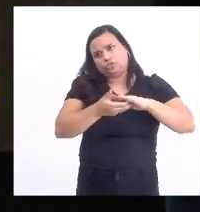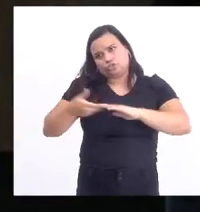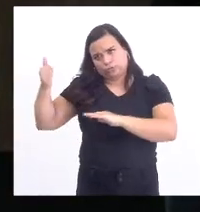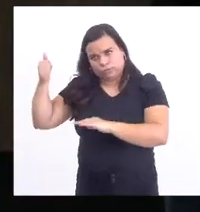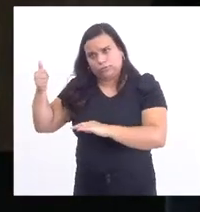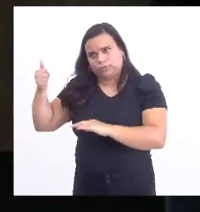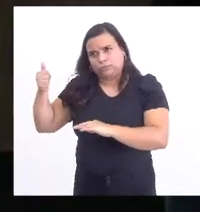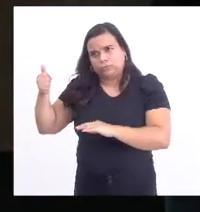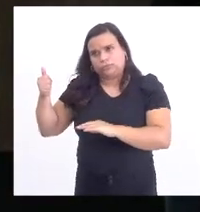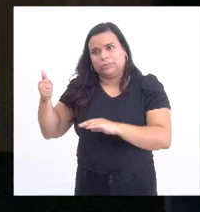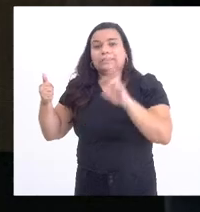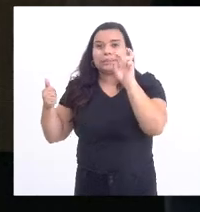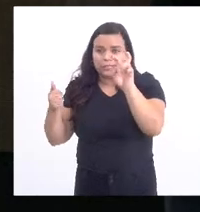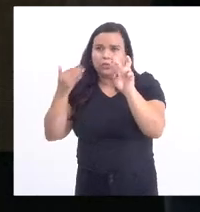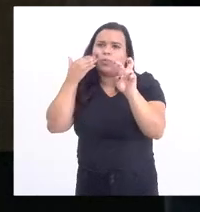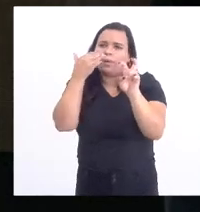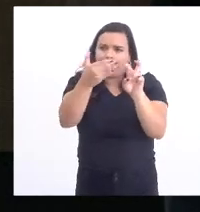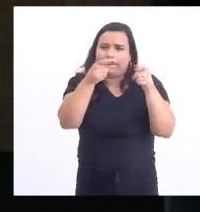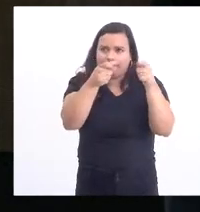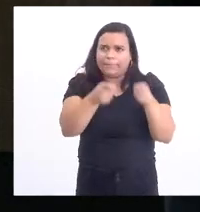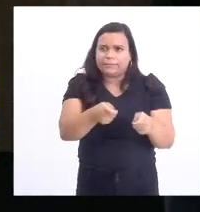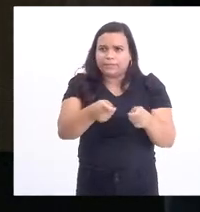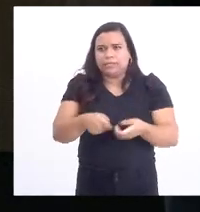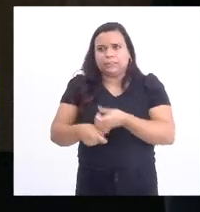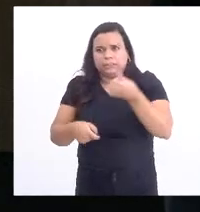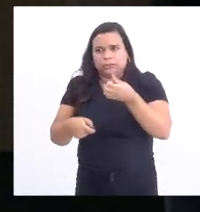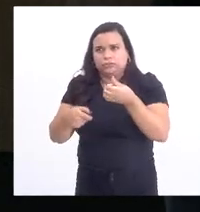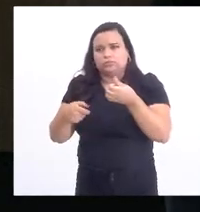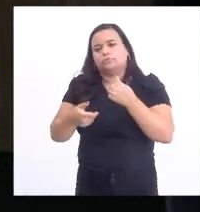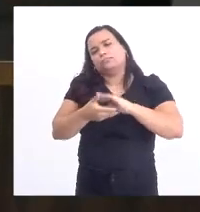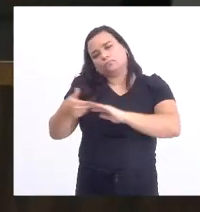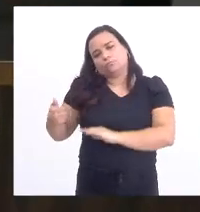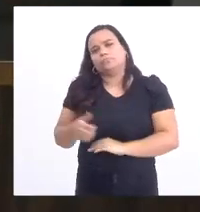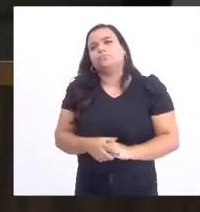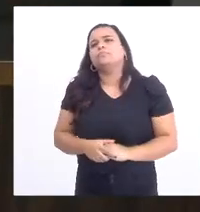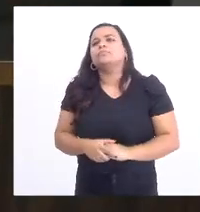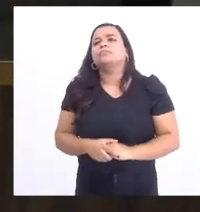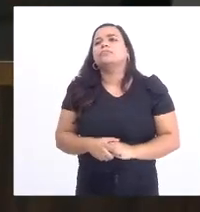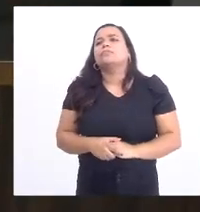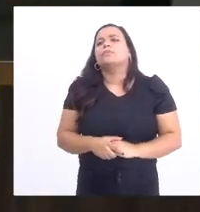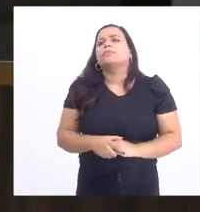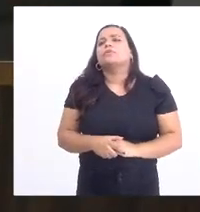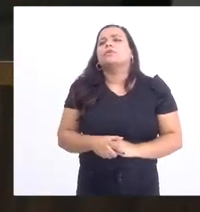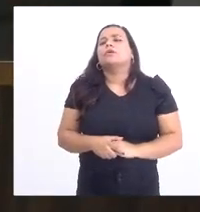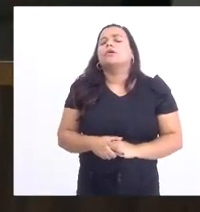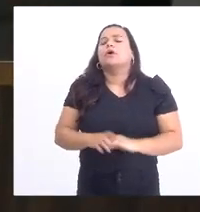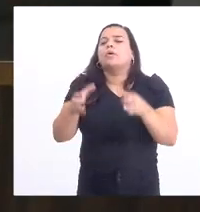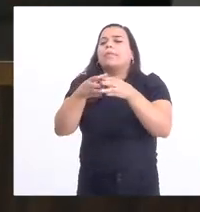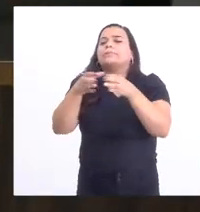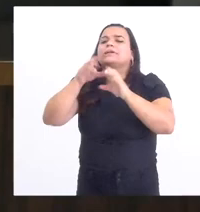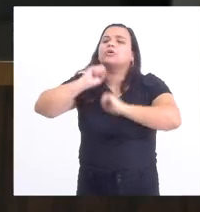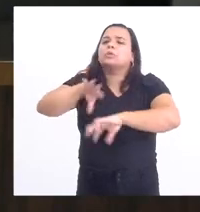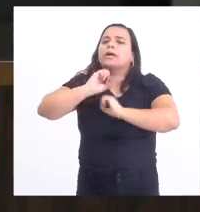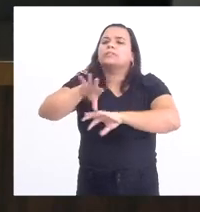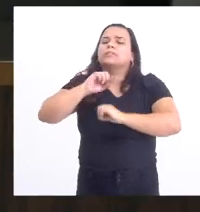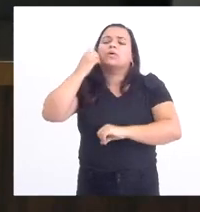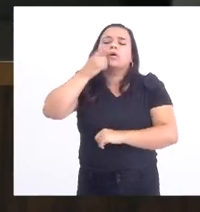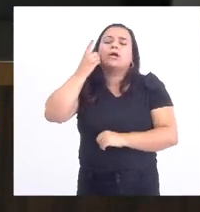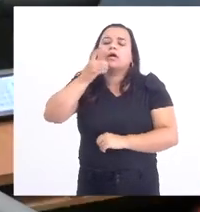estou retirando a minha. Ok. E essa é a sexta emenda, por favor. Pela Comissão de Educação, deputado Flávio